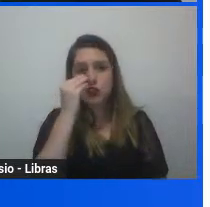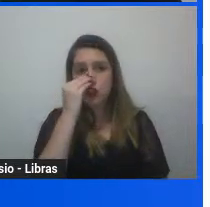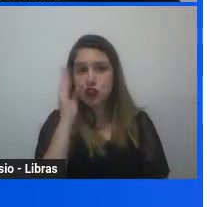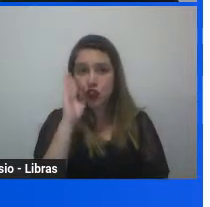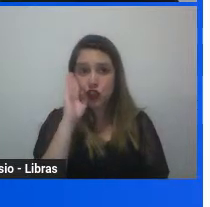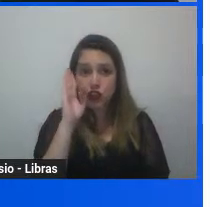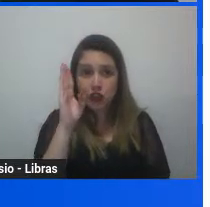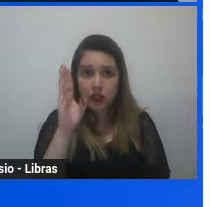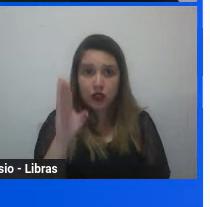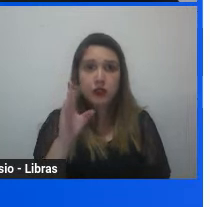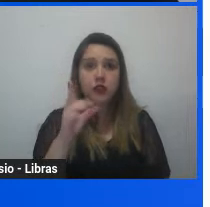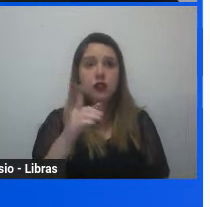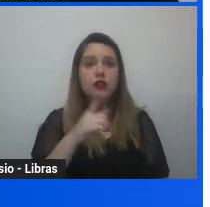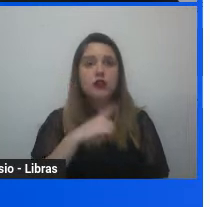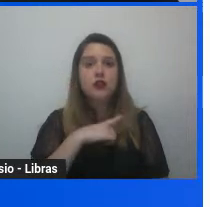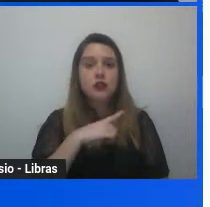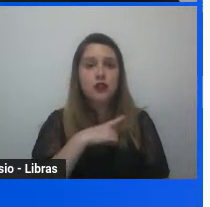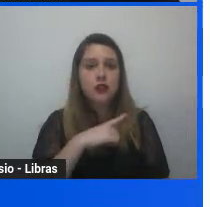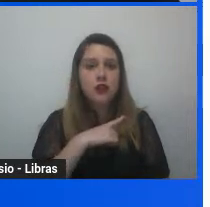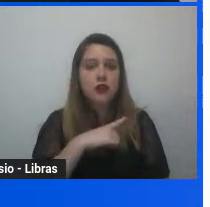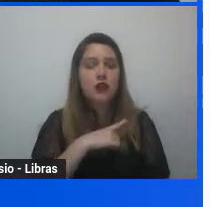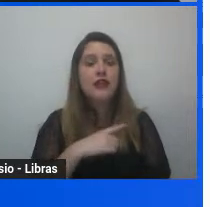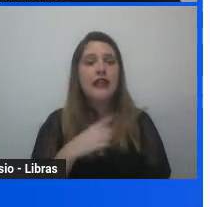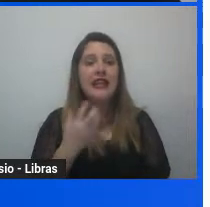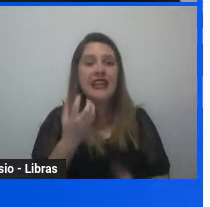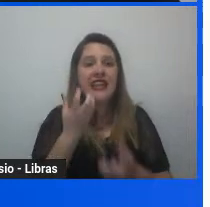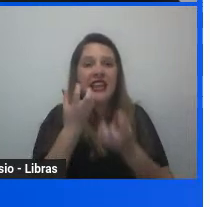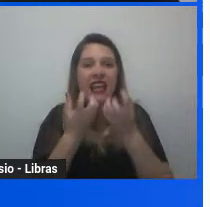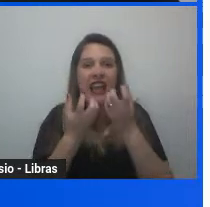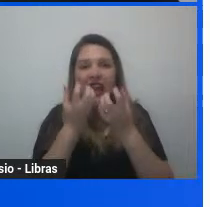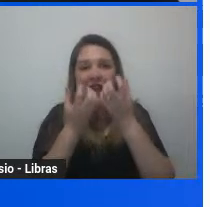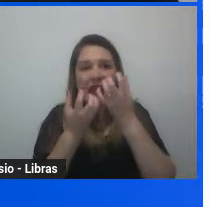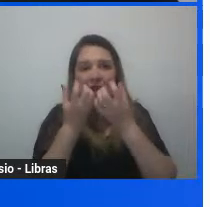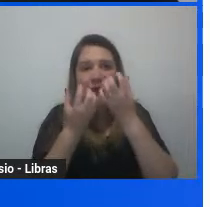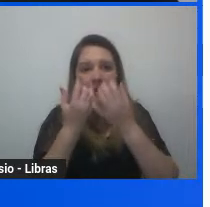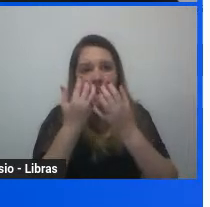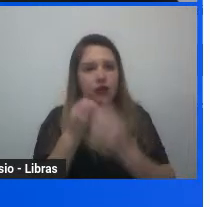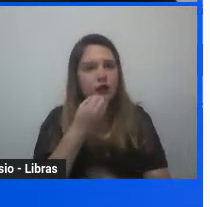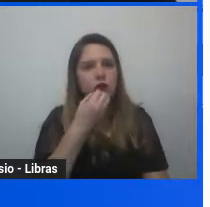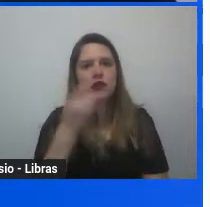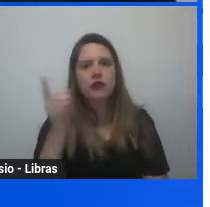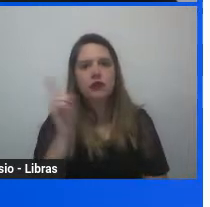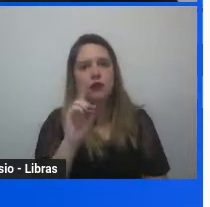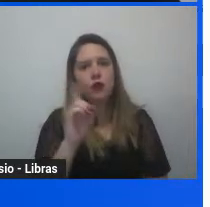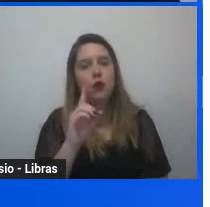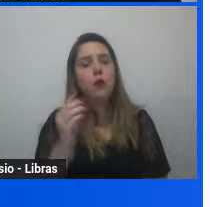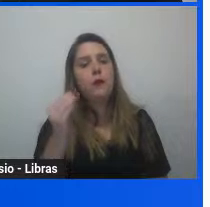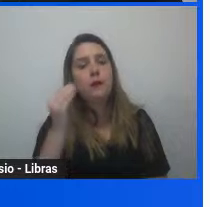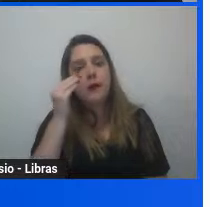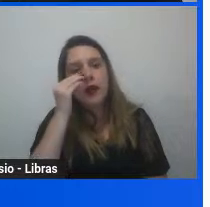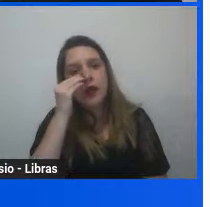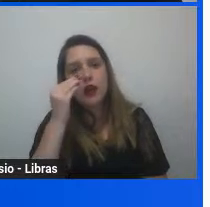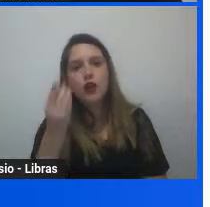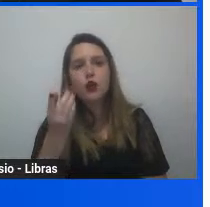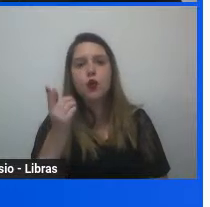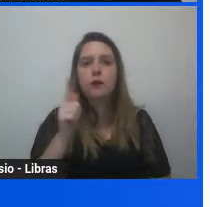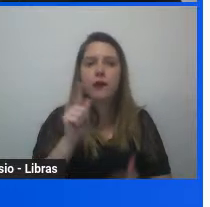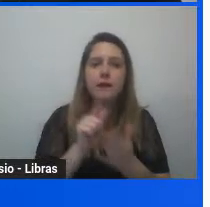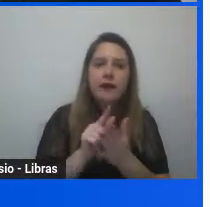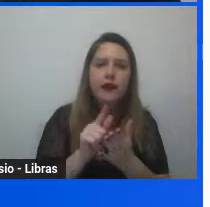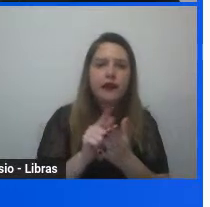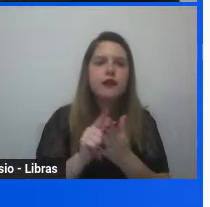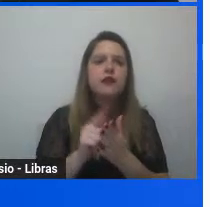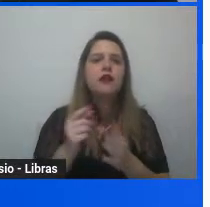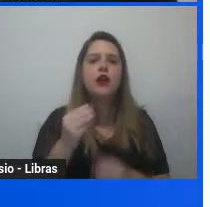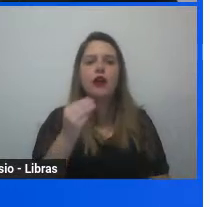ele queima. Tudo que é muito frio queima. Então eu vou embrulhá-lo num pano, uma compressa, né? E aplicar